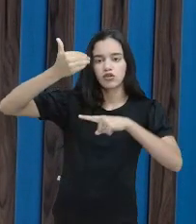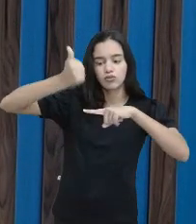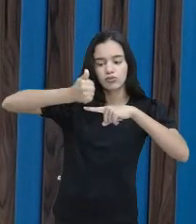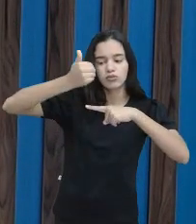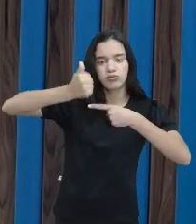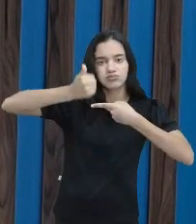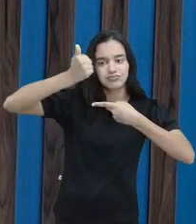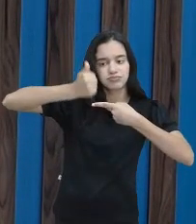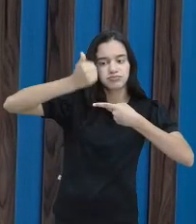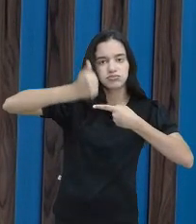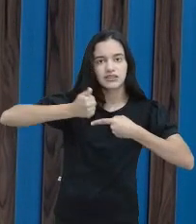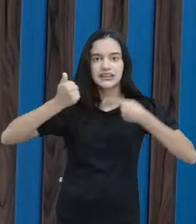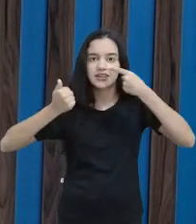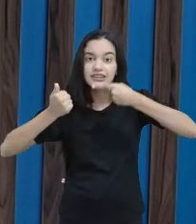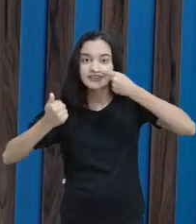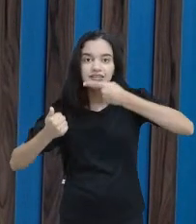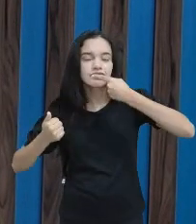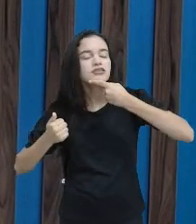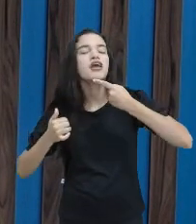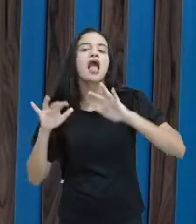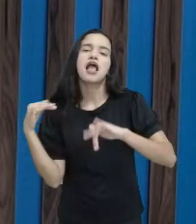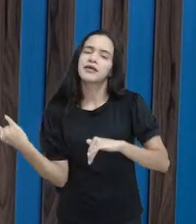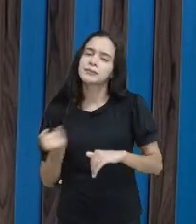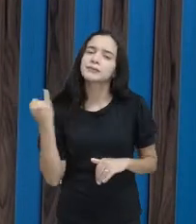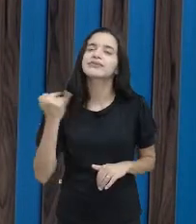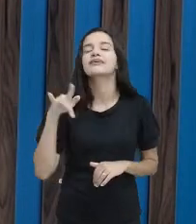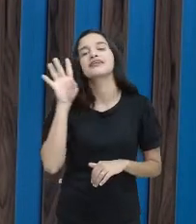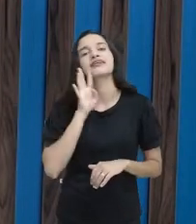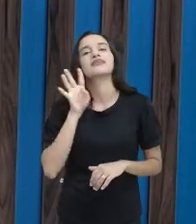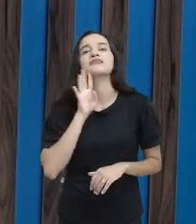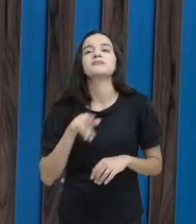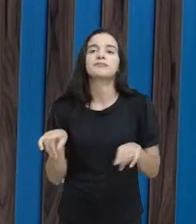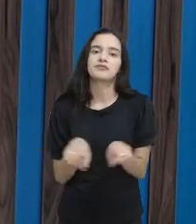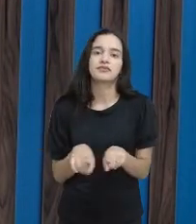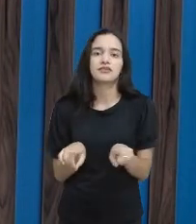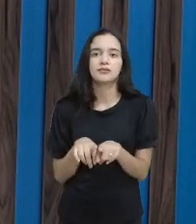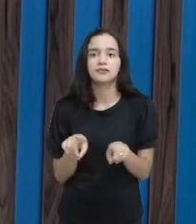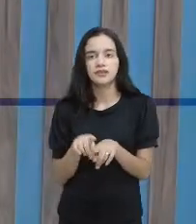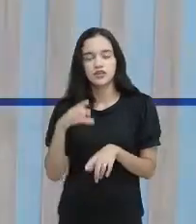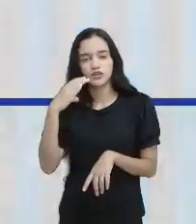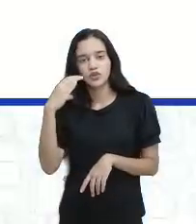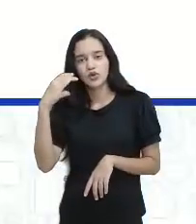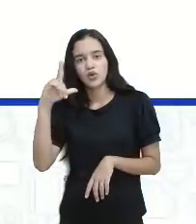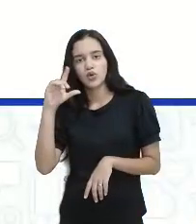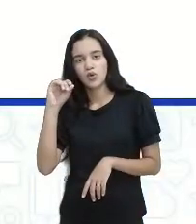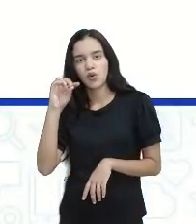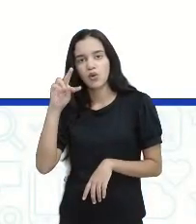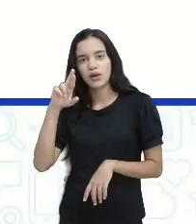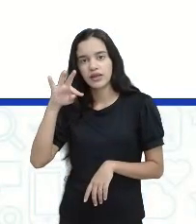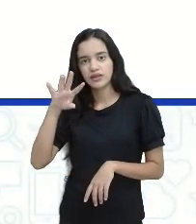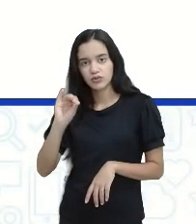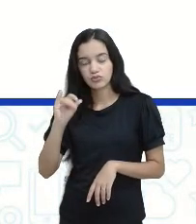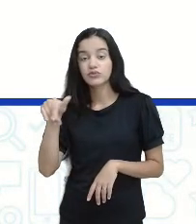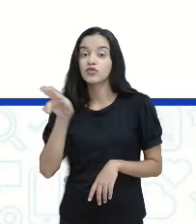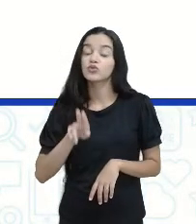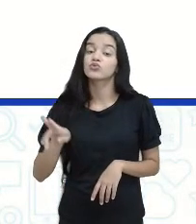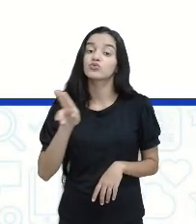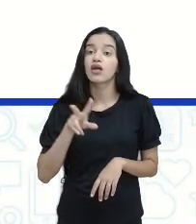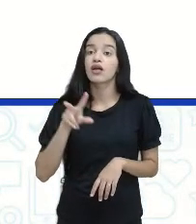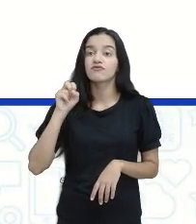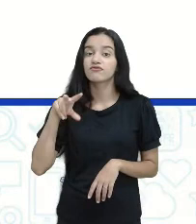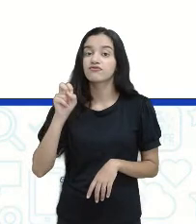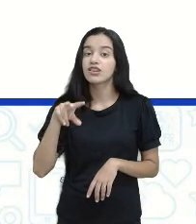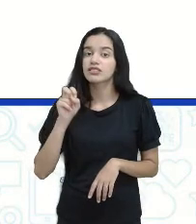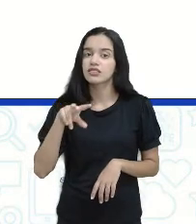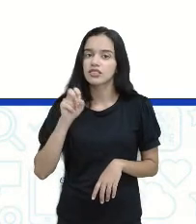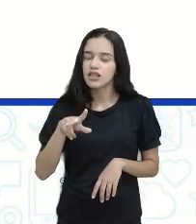a saúde dos dentes, né, prof? Isso. É bem legal isso, né? E o cloreto de sódio, né? O gás cloro foi utilizado como veneno. Mas o cloreto de